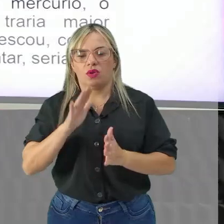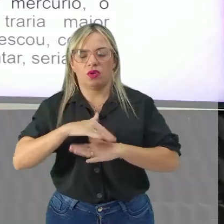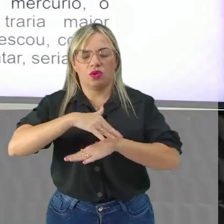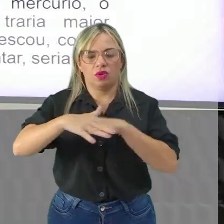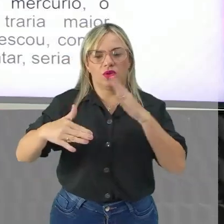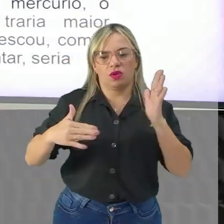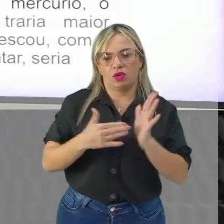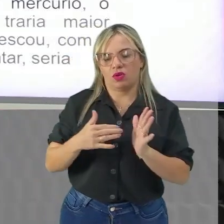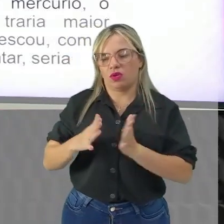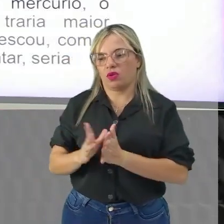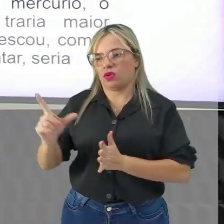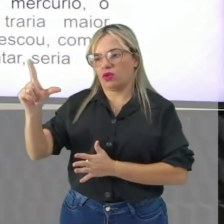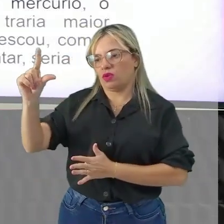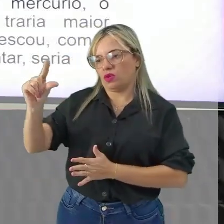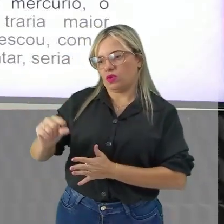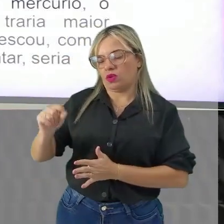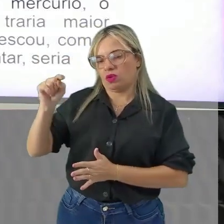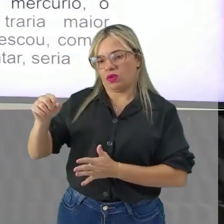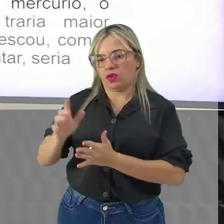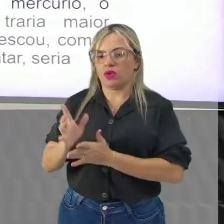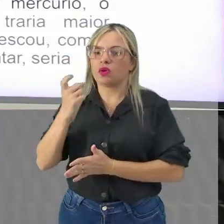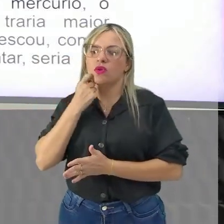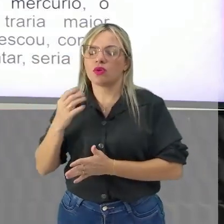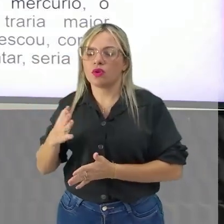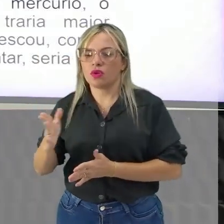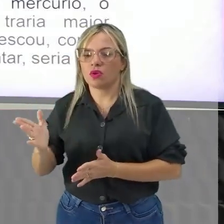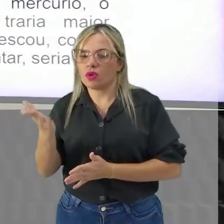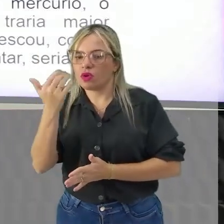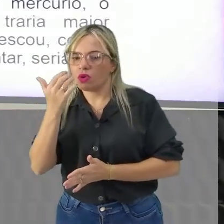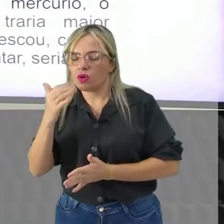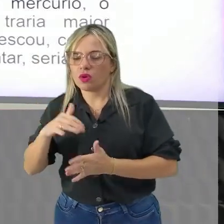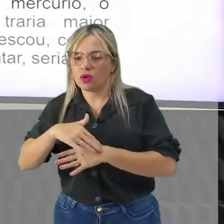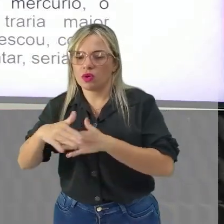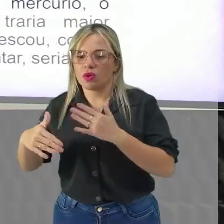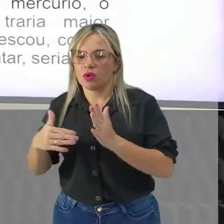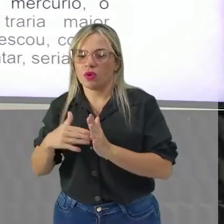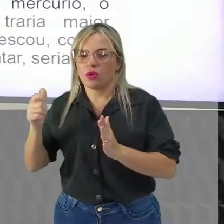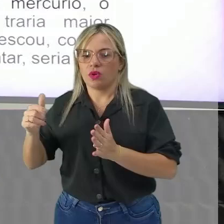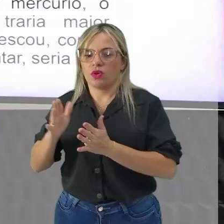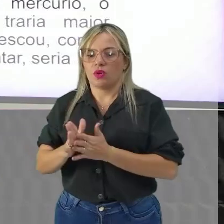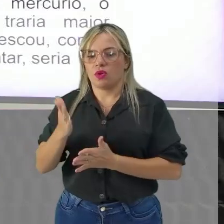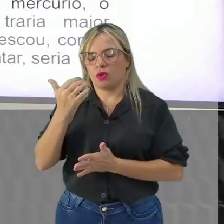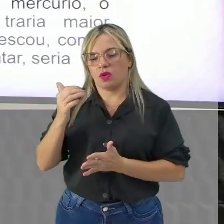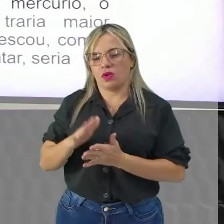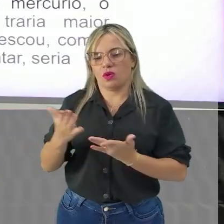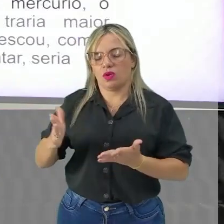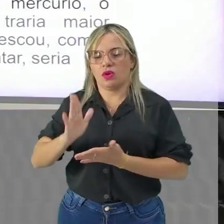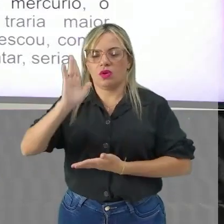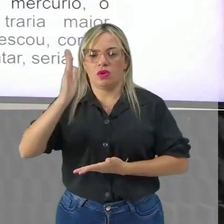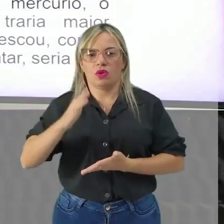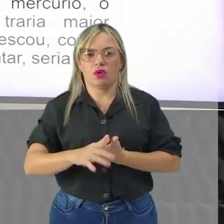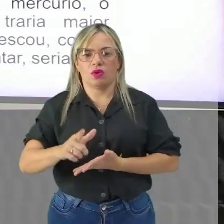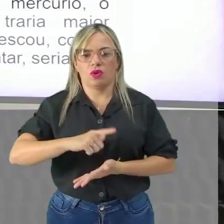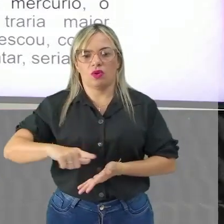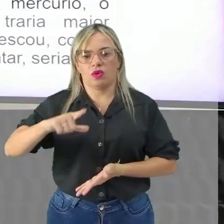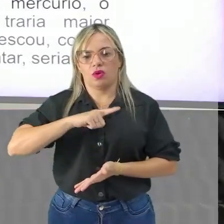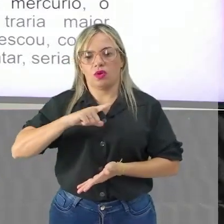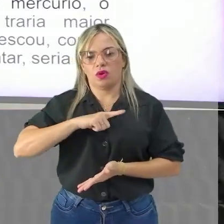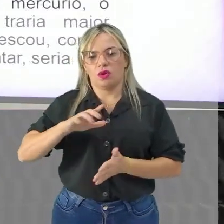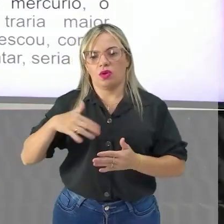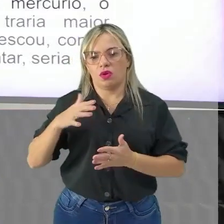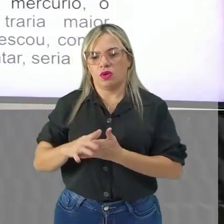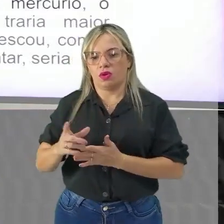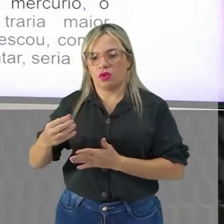tudo que o peixinho que ele comeu acumulou. Esse peixinho que ele comeu, ele já tinha acumulado